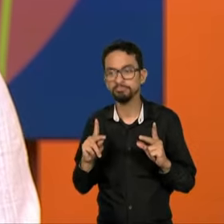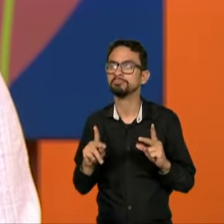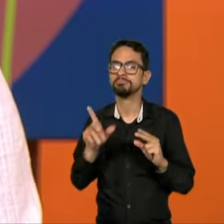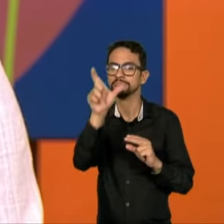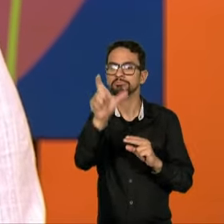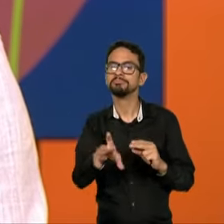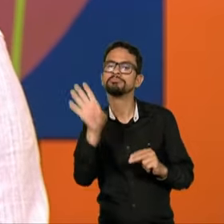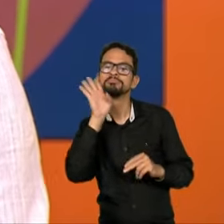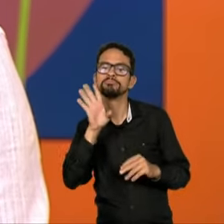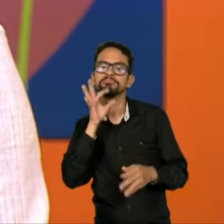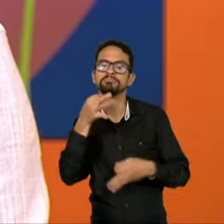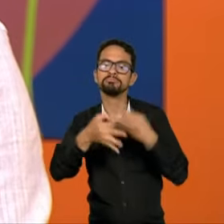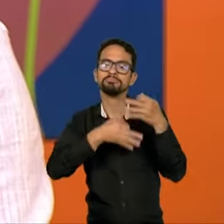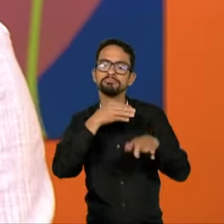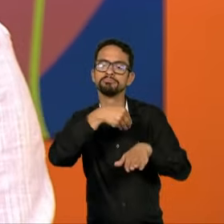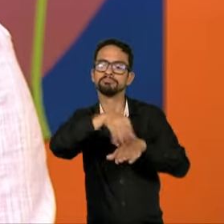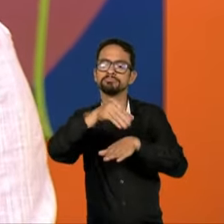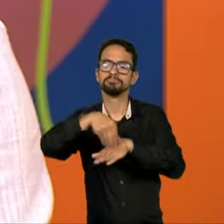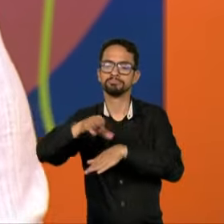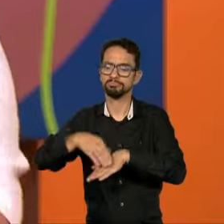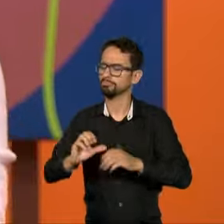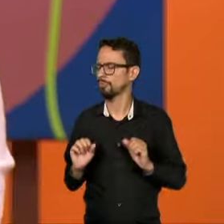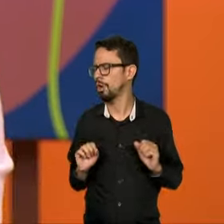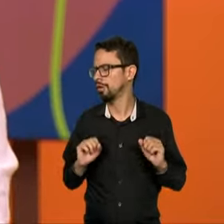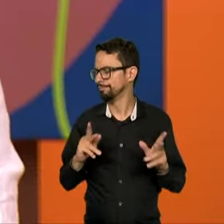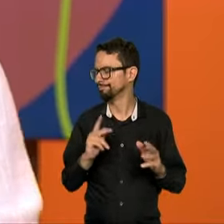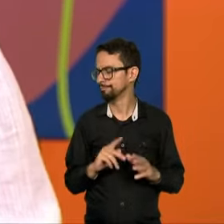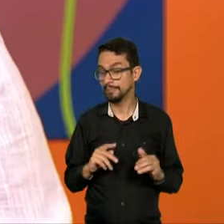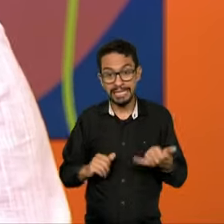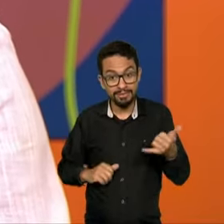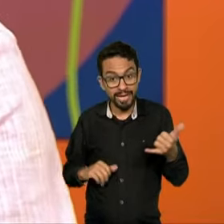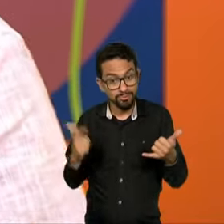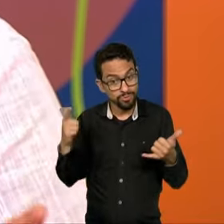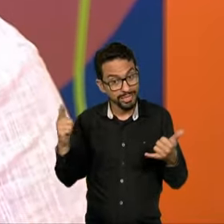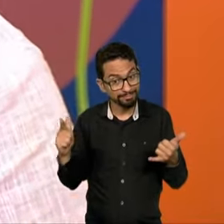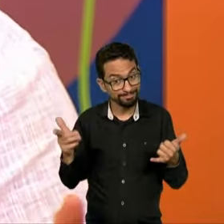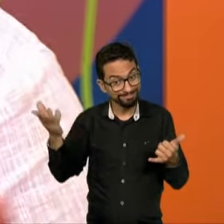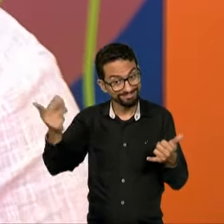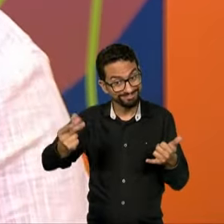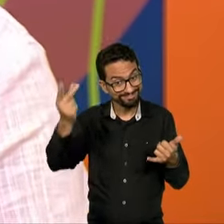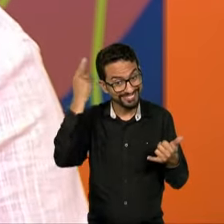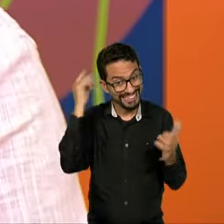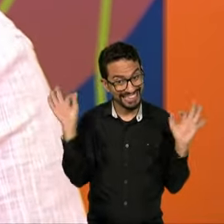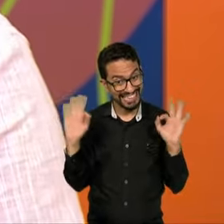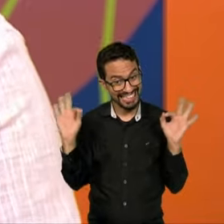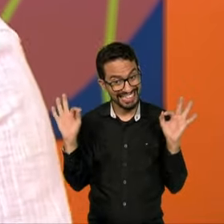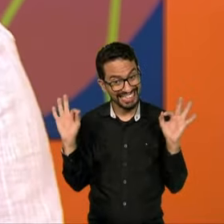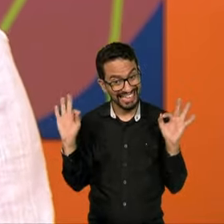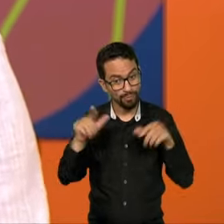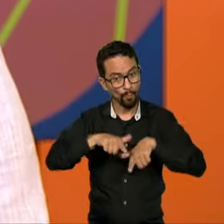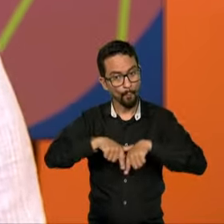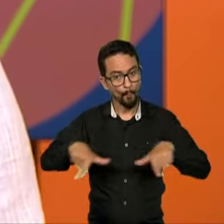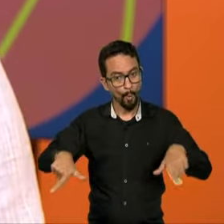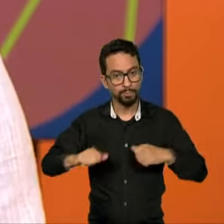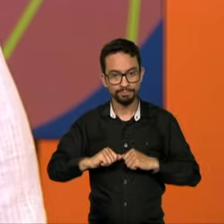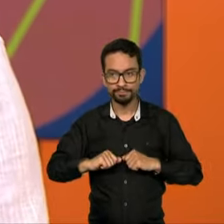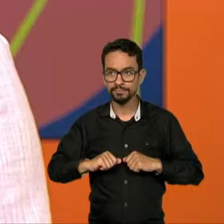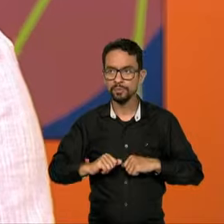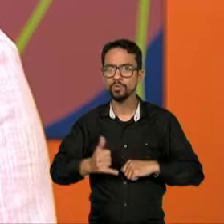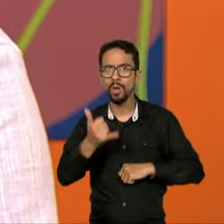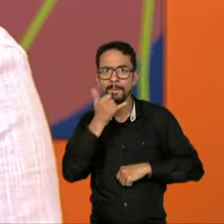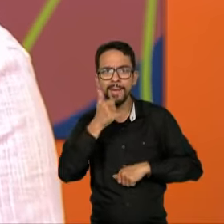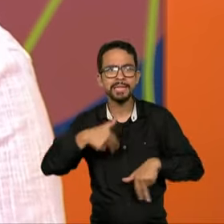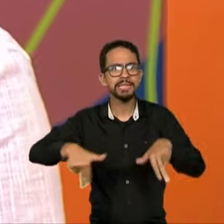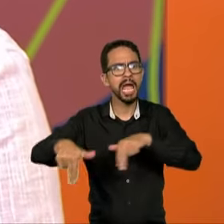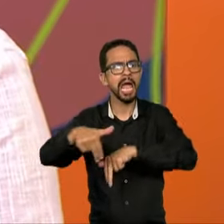legal para sugerir. E ele aí, então, sem celular, não existia celular na época. Imagina. Eu falei, olha, ele não sei andar no Rio Comprido. Eu